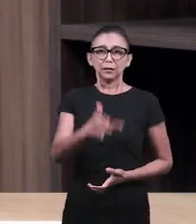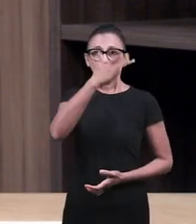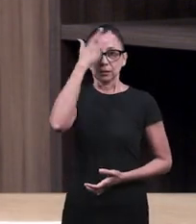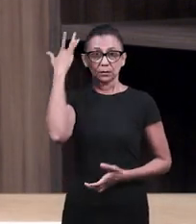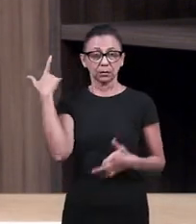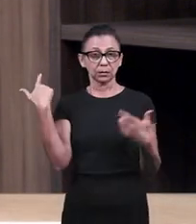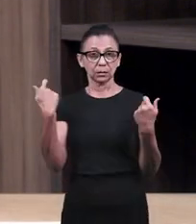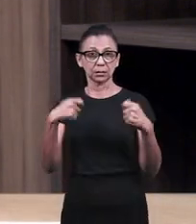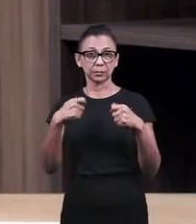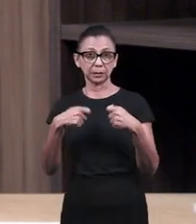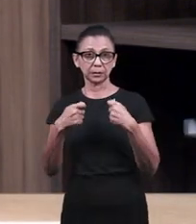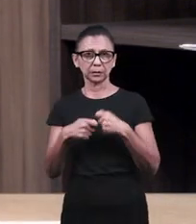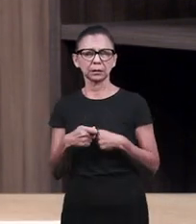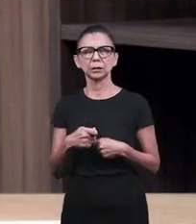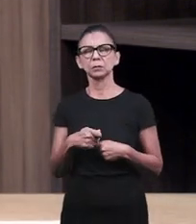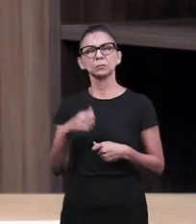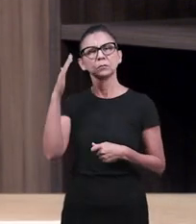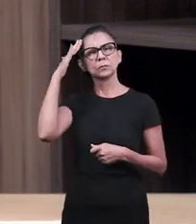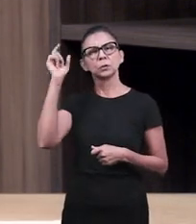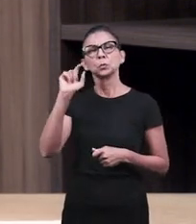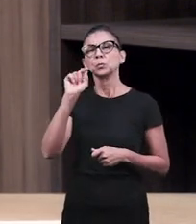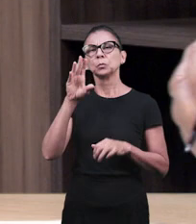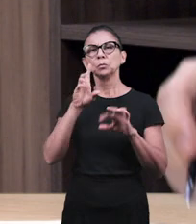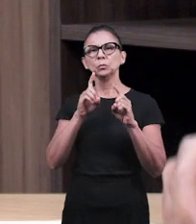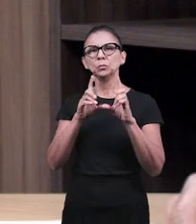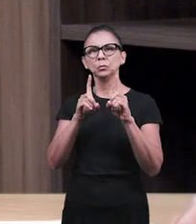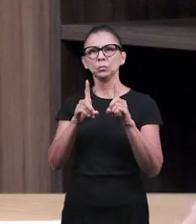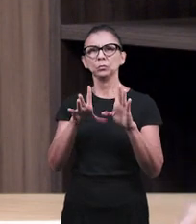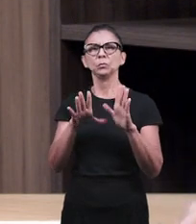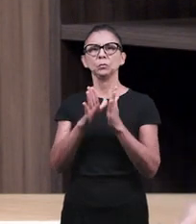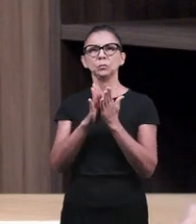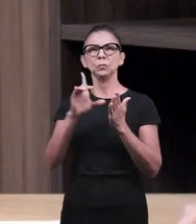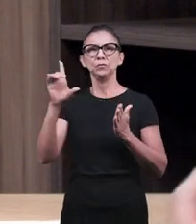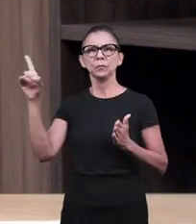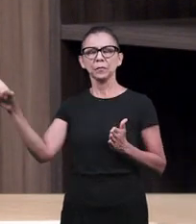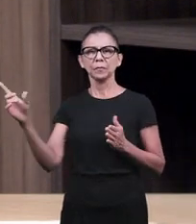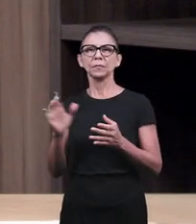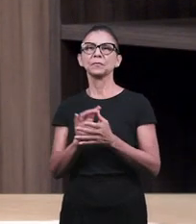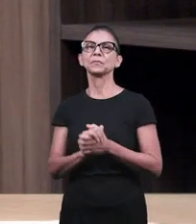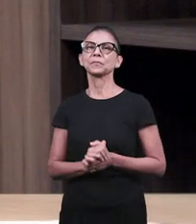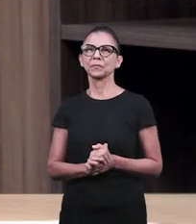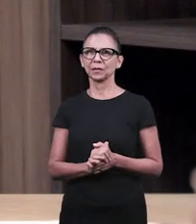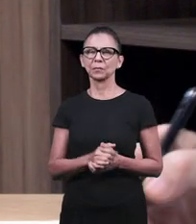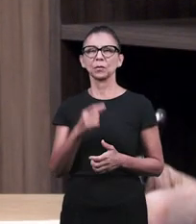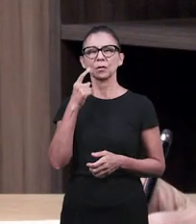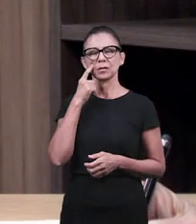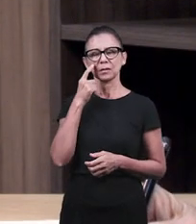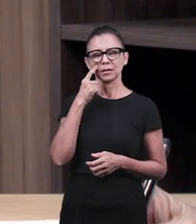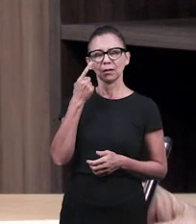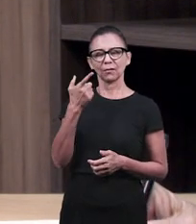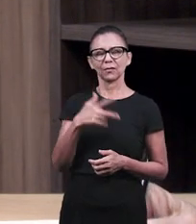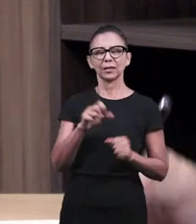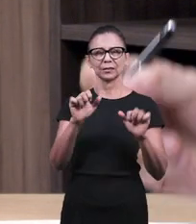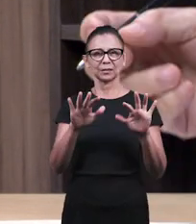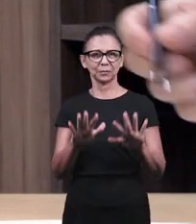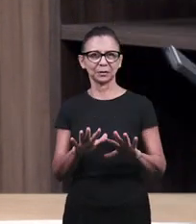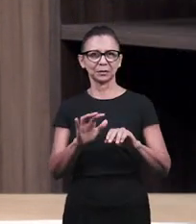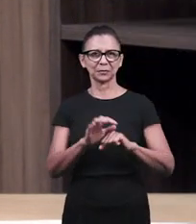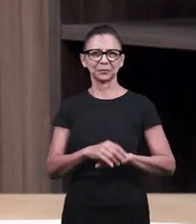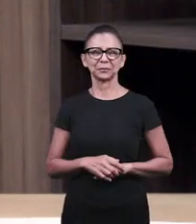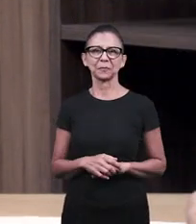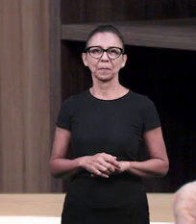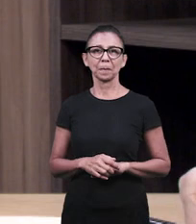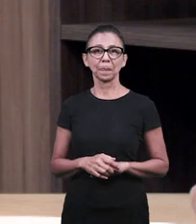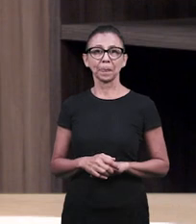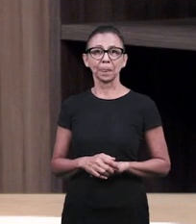pessoas que precisam entender acerca da doutrina bíblica tenham acesso a esta grande bênção que está disponível para